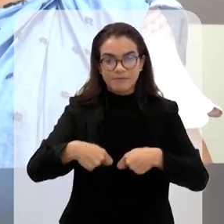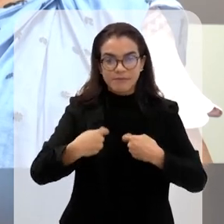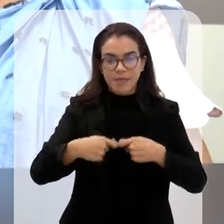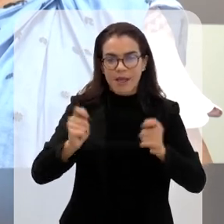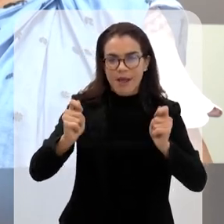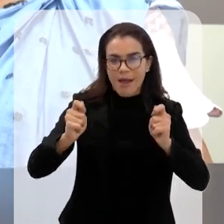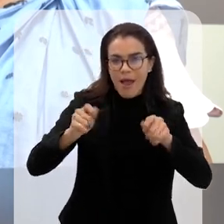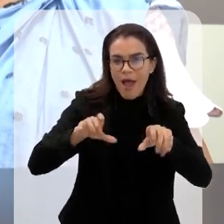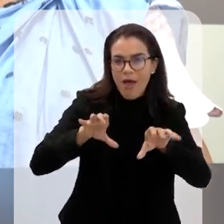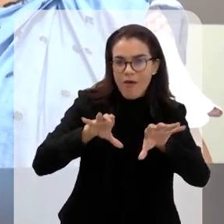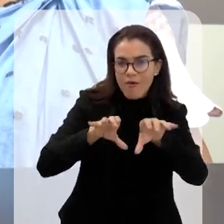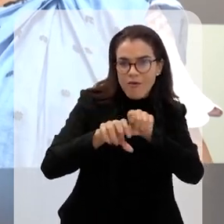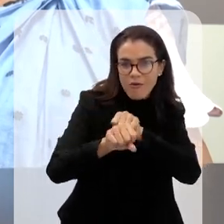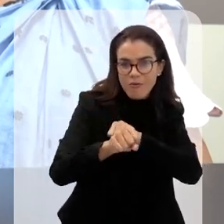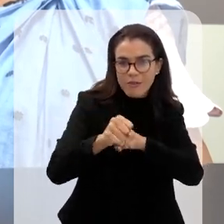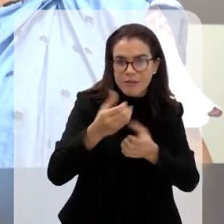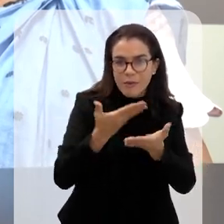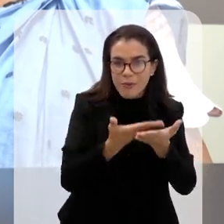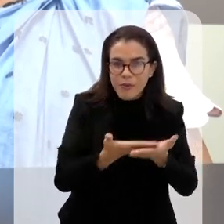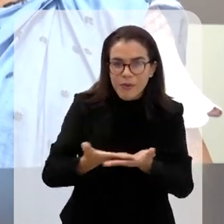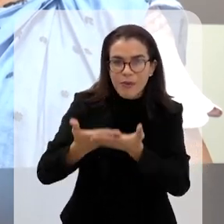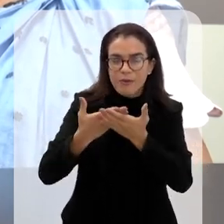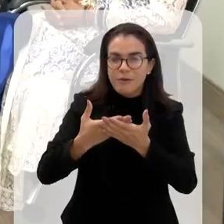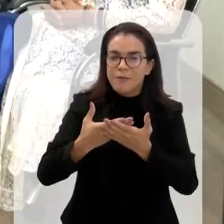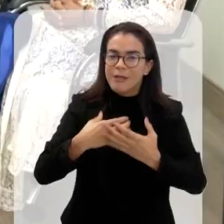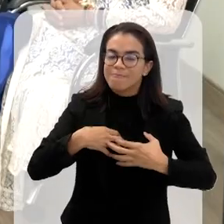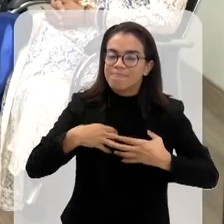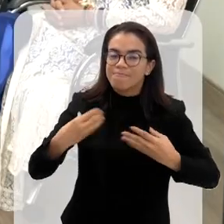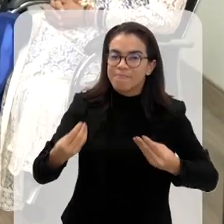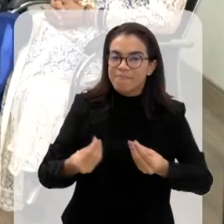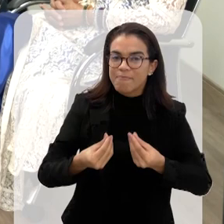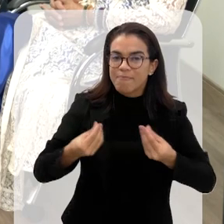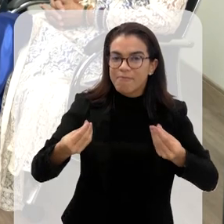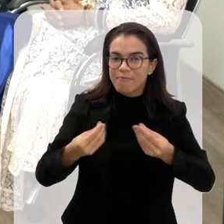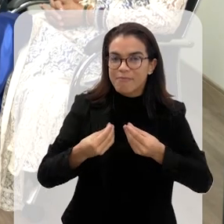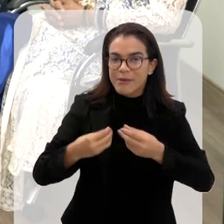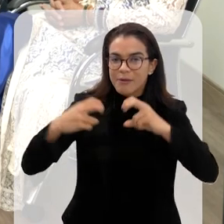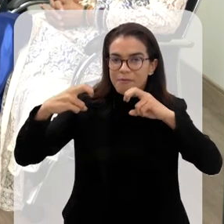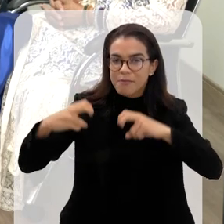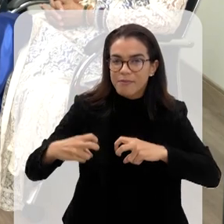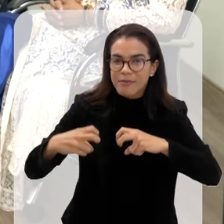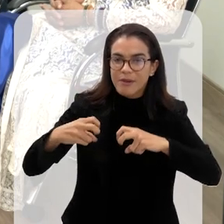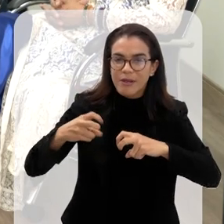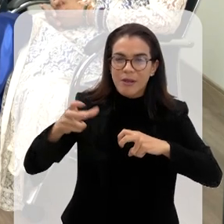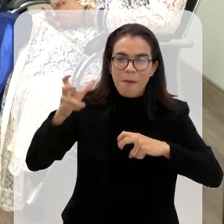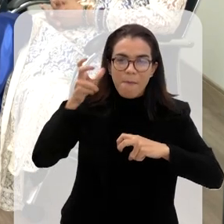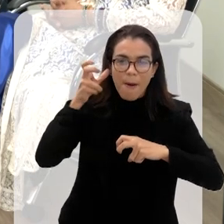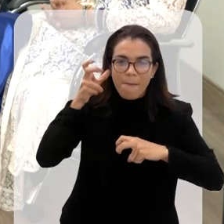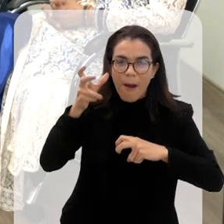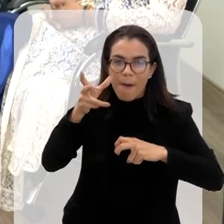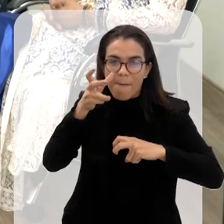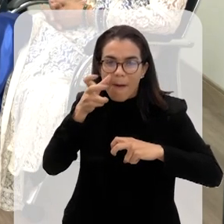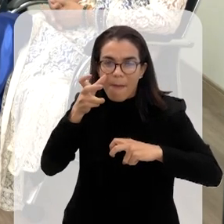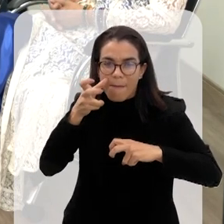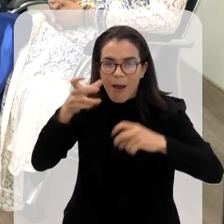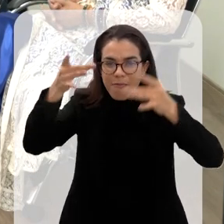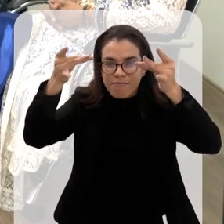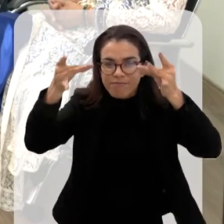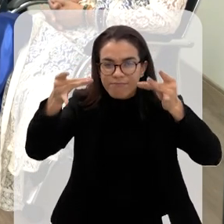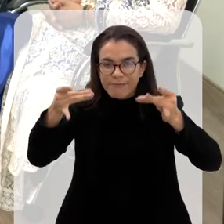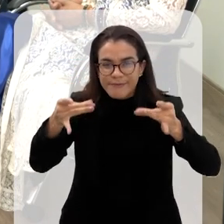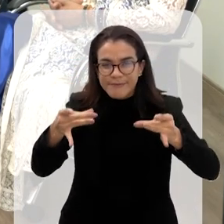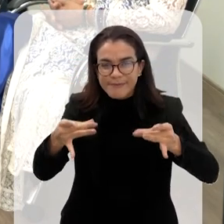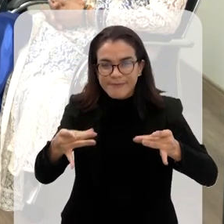ter a capacitação que tem, né, a sensibilização na oitiva daquela mulher, a